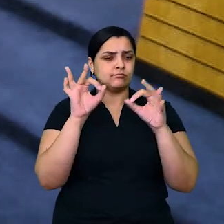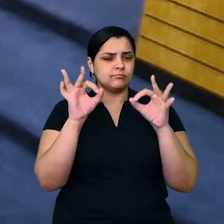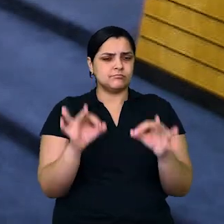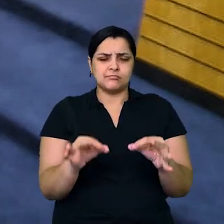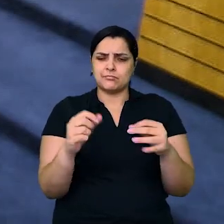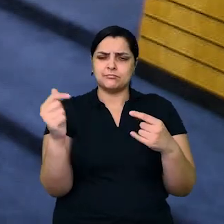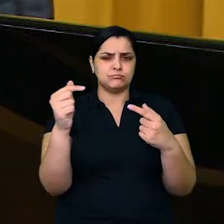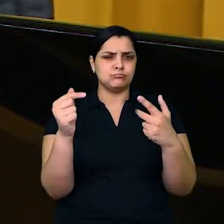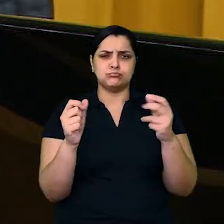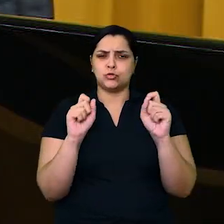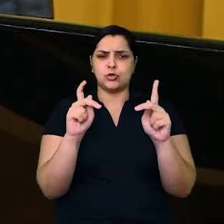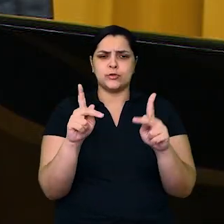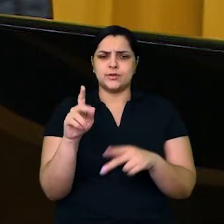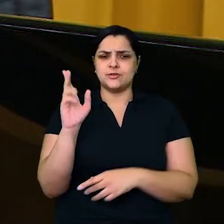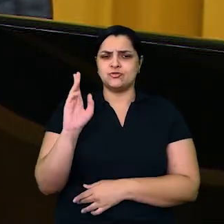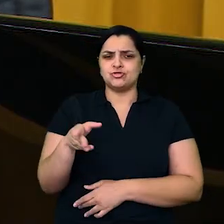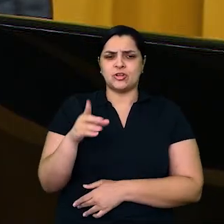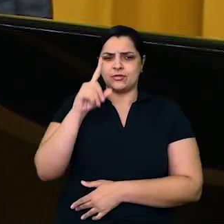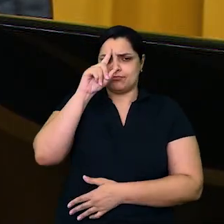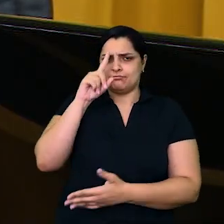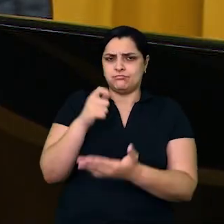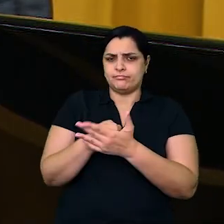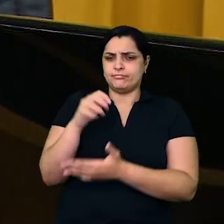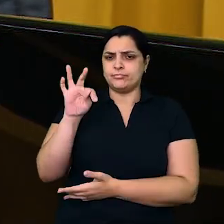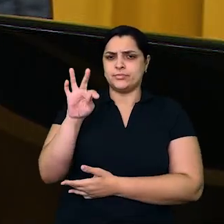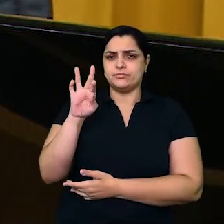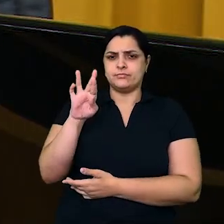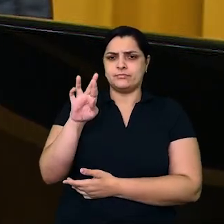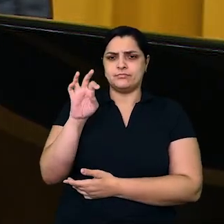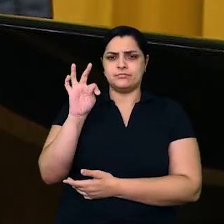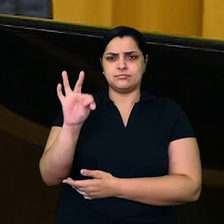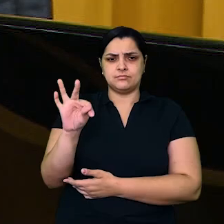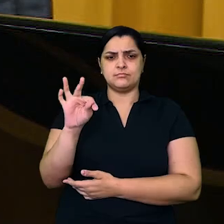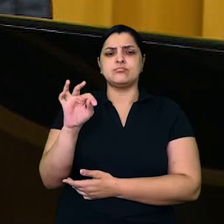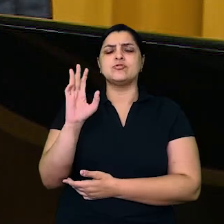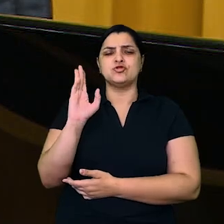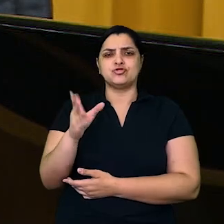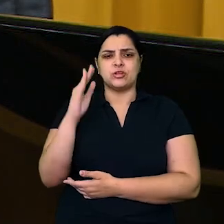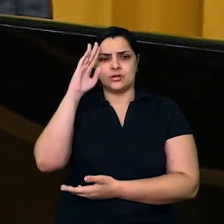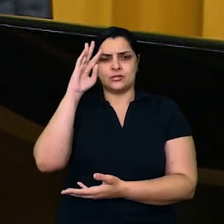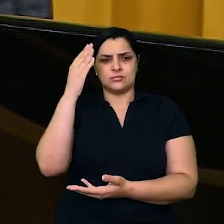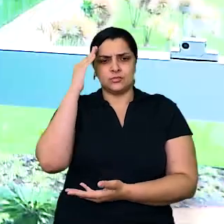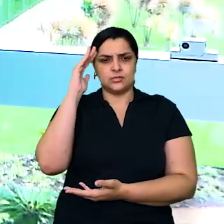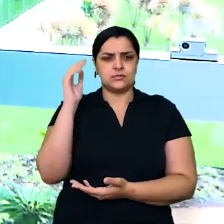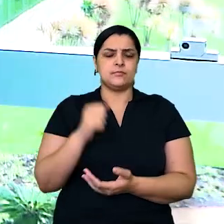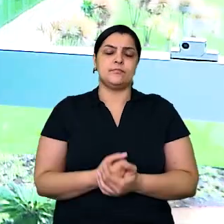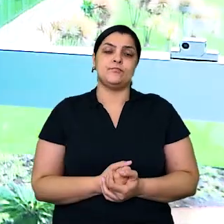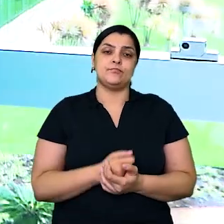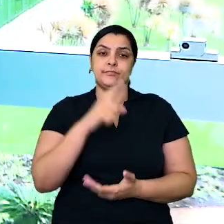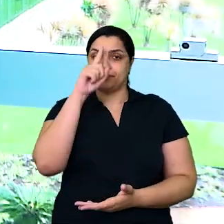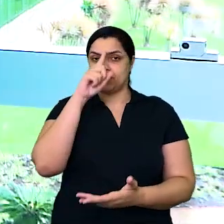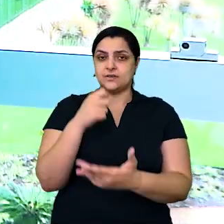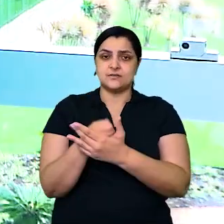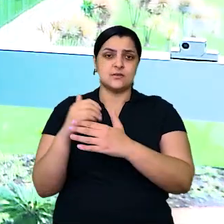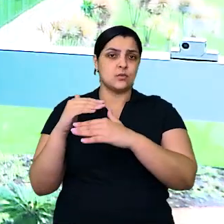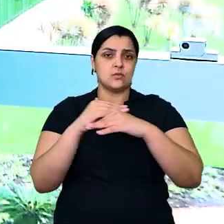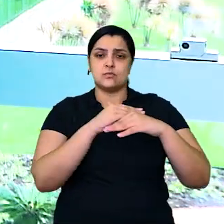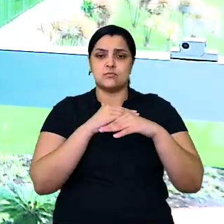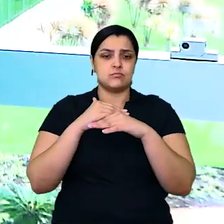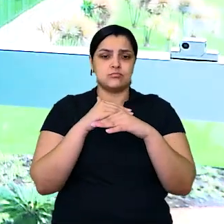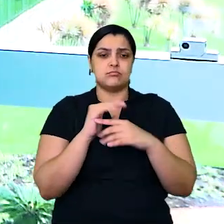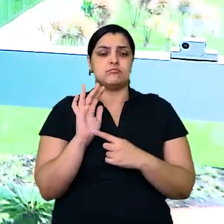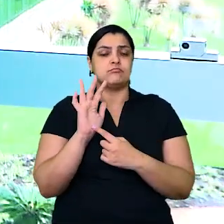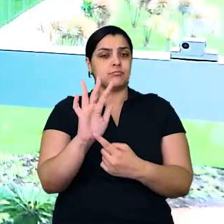com precisão os fundamentos fáticos e jurídicos adotados para firmar entendimento. Por unanimidade,